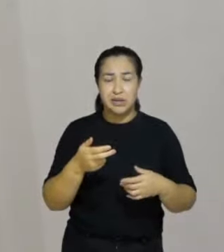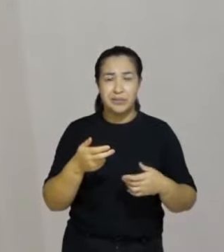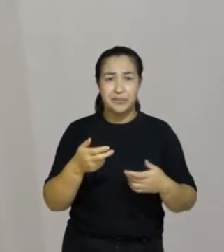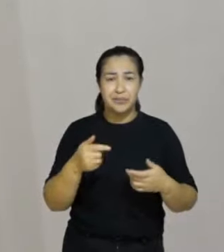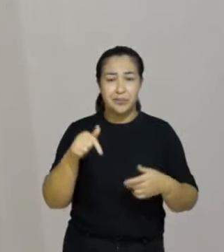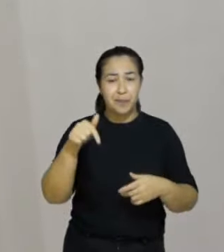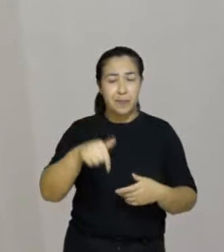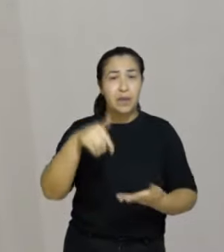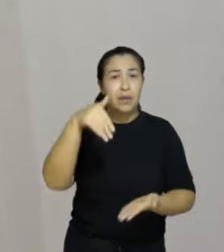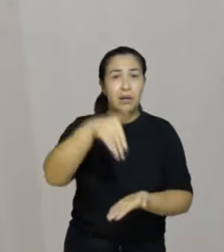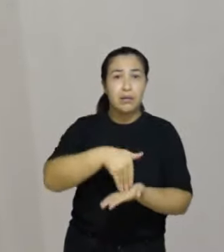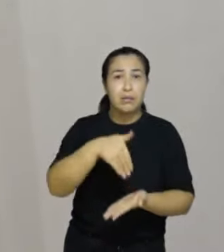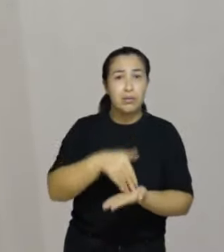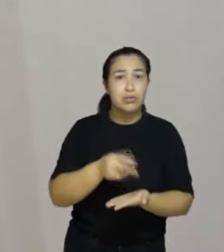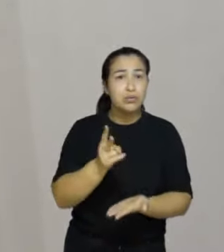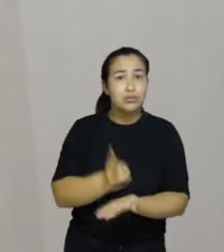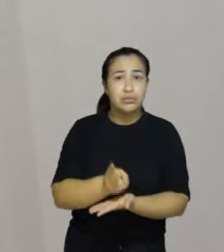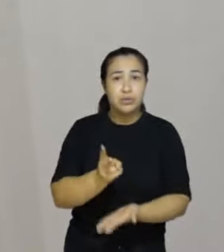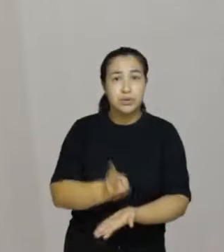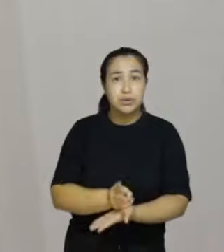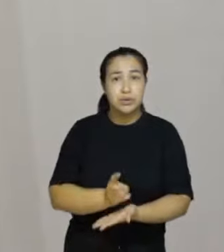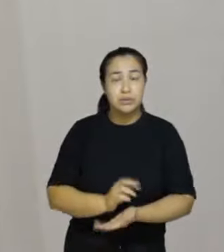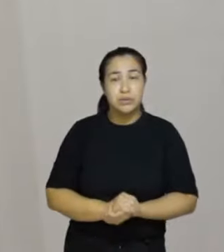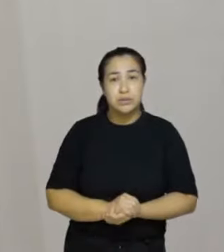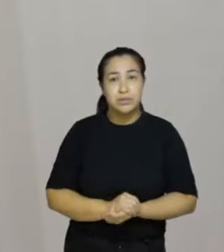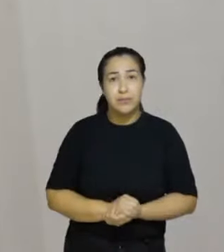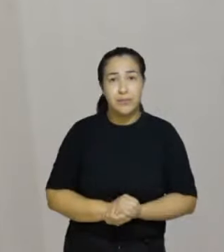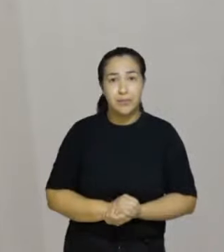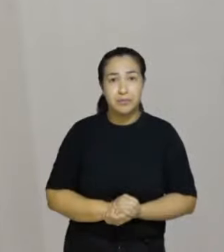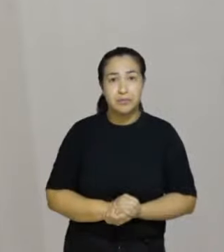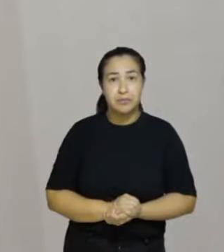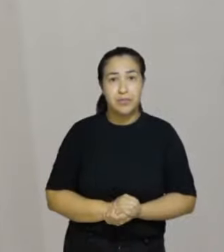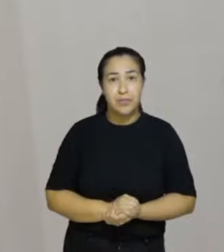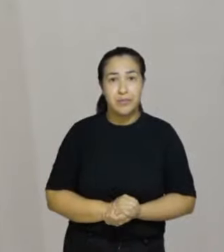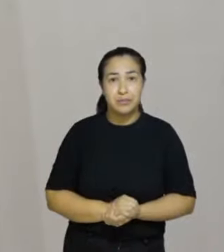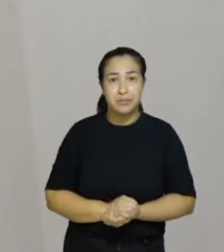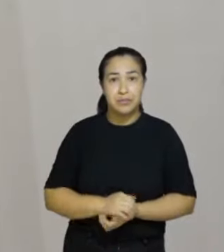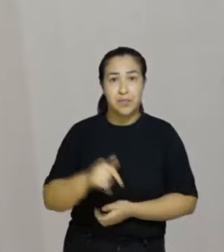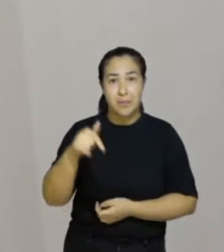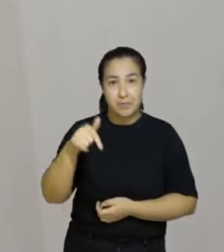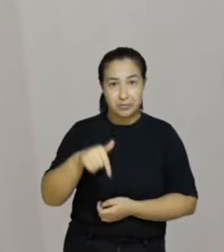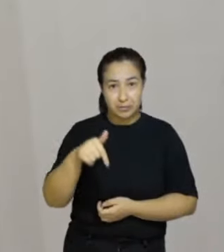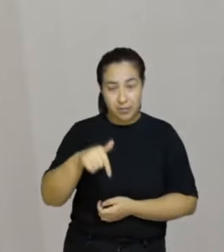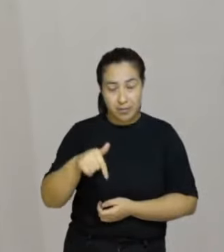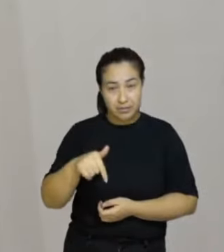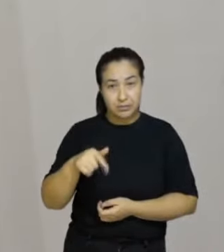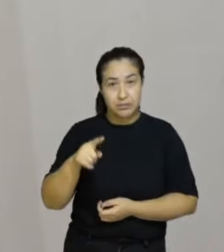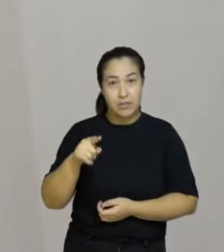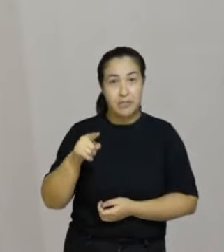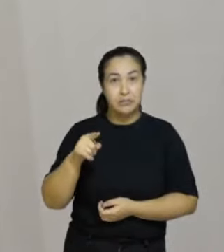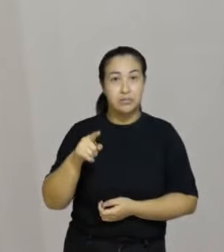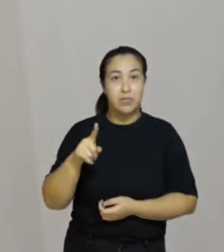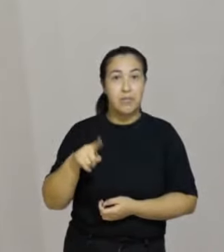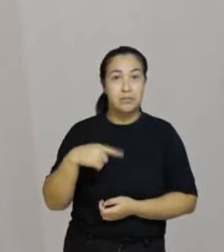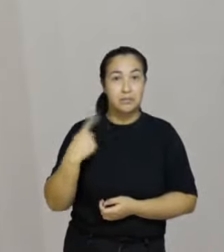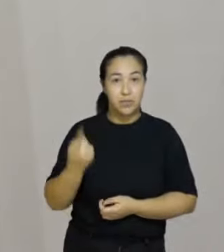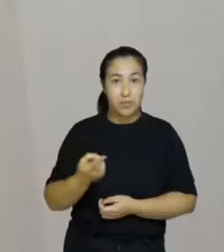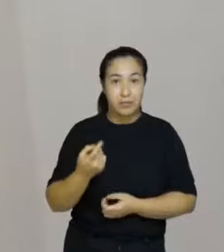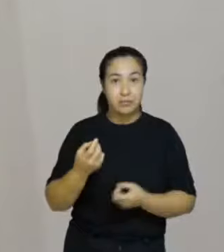ex-governador, para Joinville, na época. Santa Catarina é a quinta roda da carroça porque não é olhado.